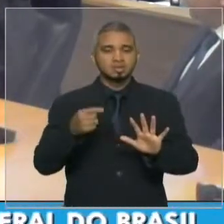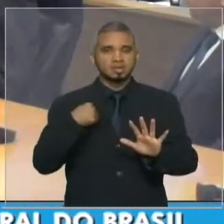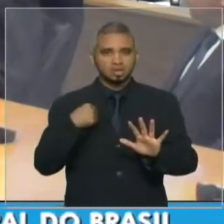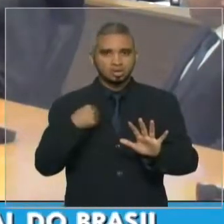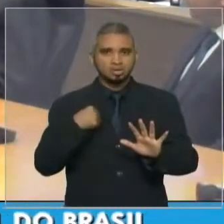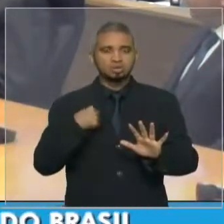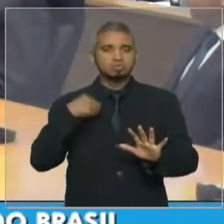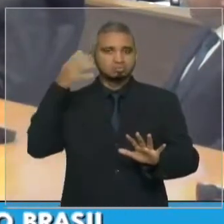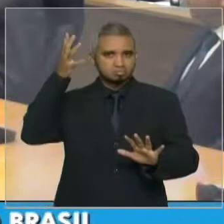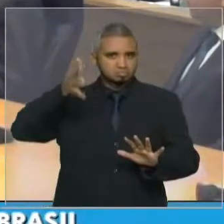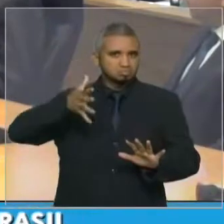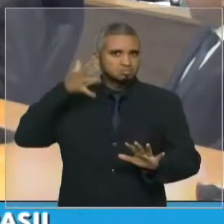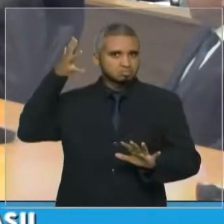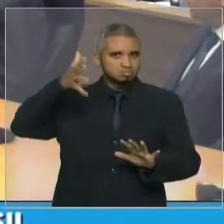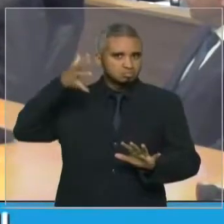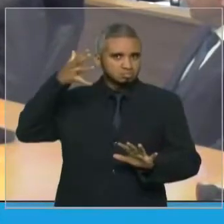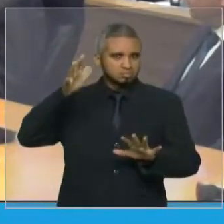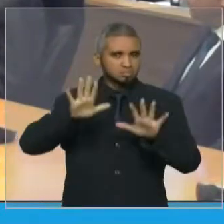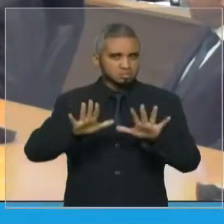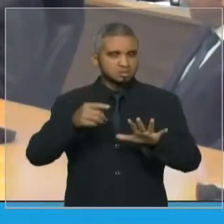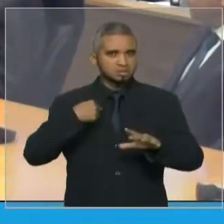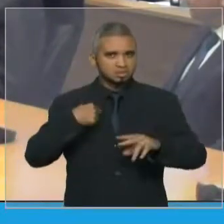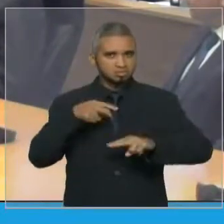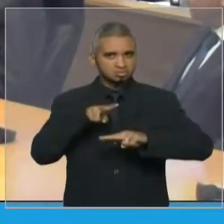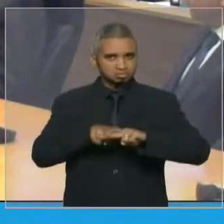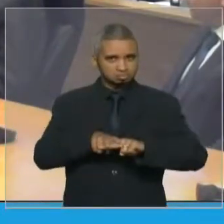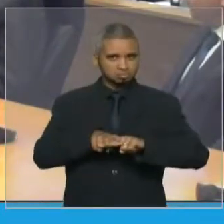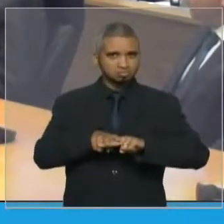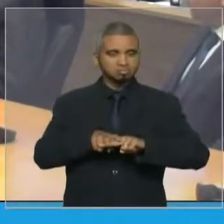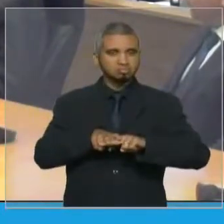fala, mas a farei daqui mesmo,